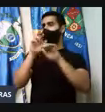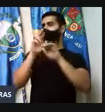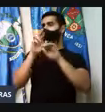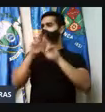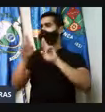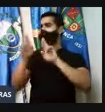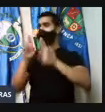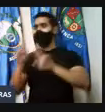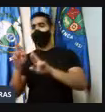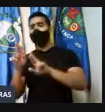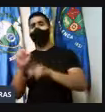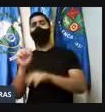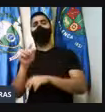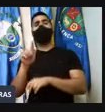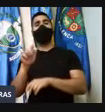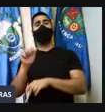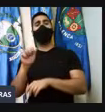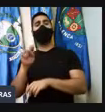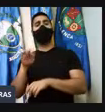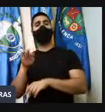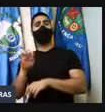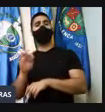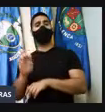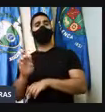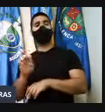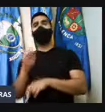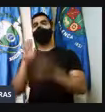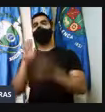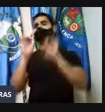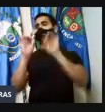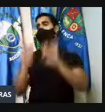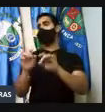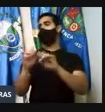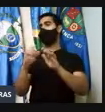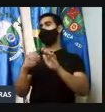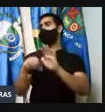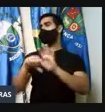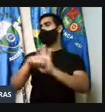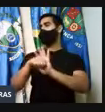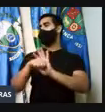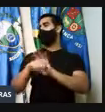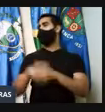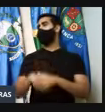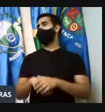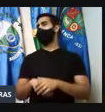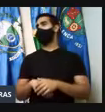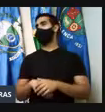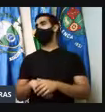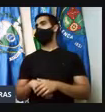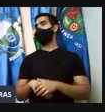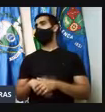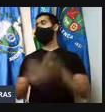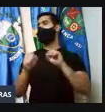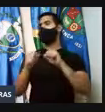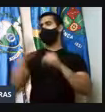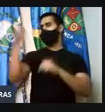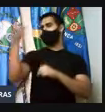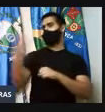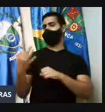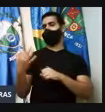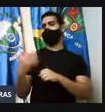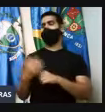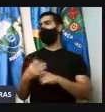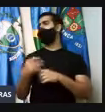esse gabinete especial de crise para vir aqui dar essas explicações. A gente está